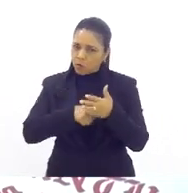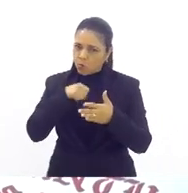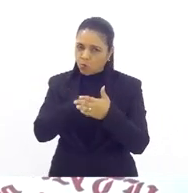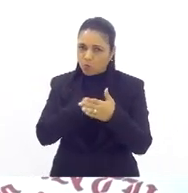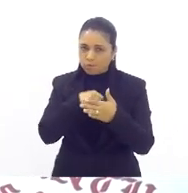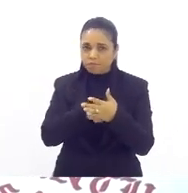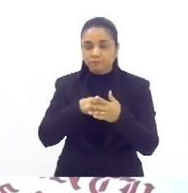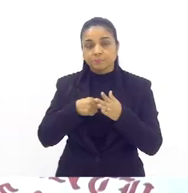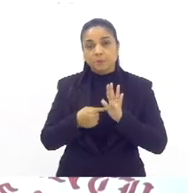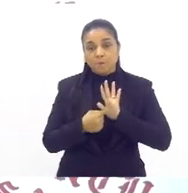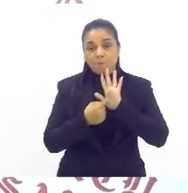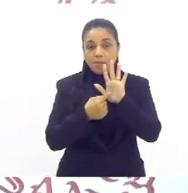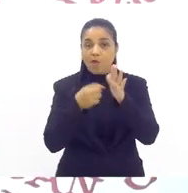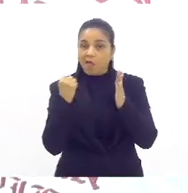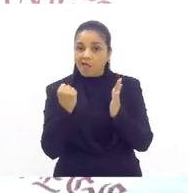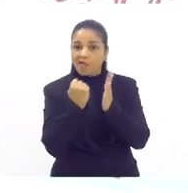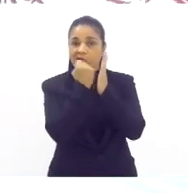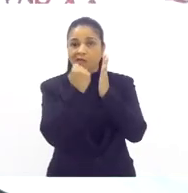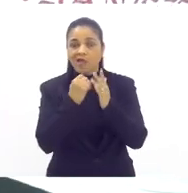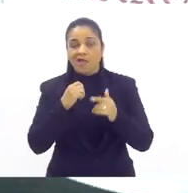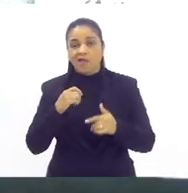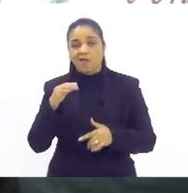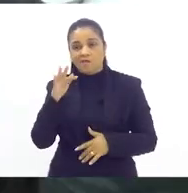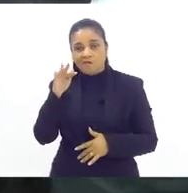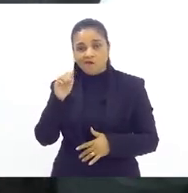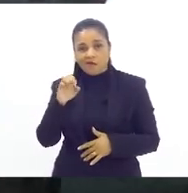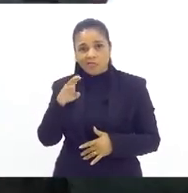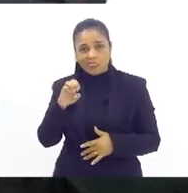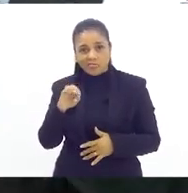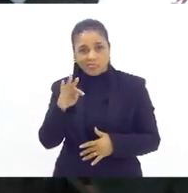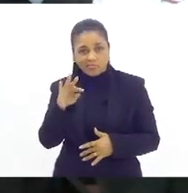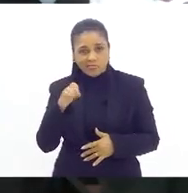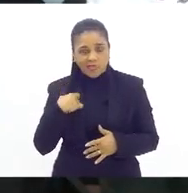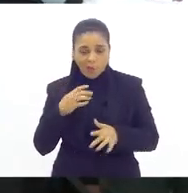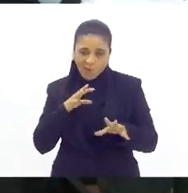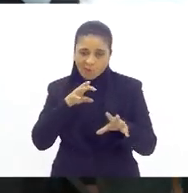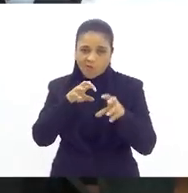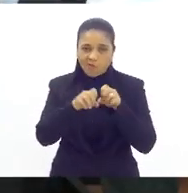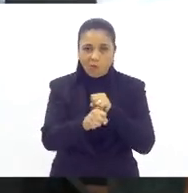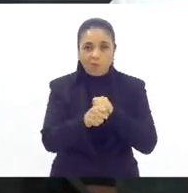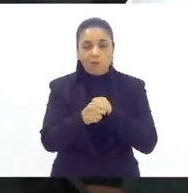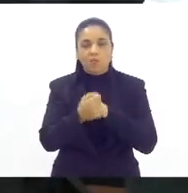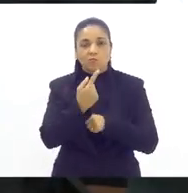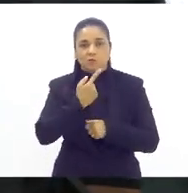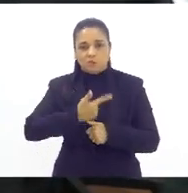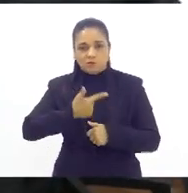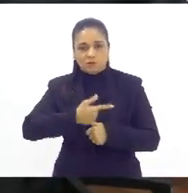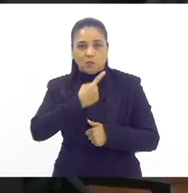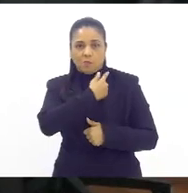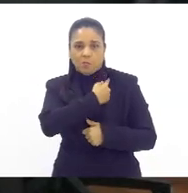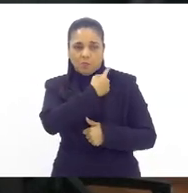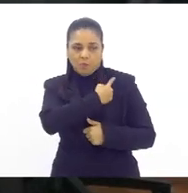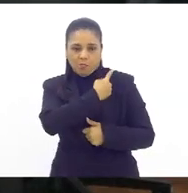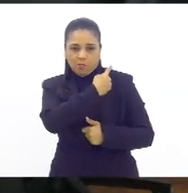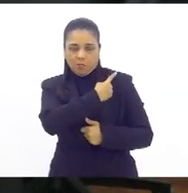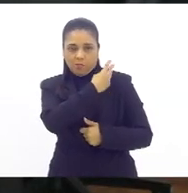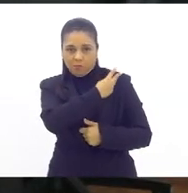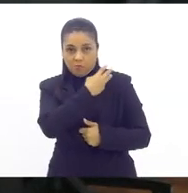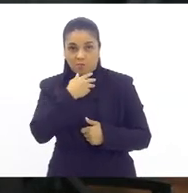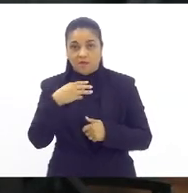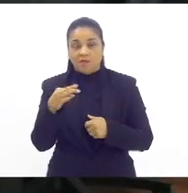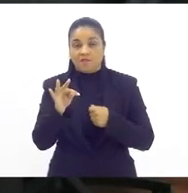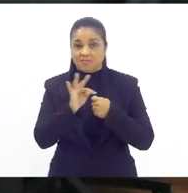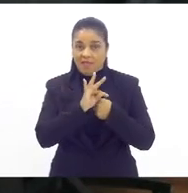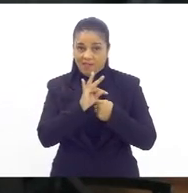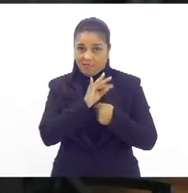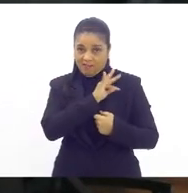e destacar a participação da rede Faetec que foi onde eu concluiu meu ensino médio técnico dentro do sistema Estadual